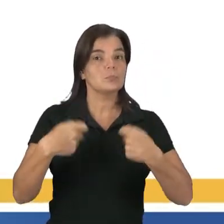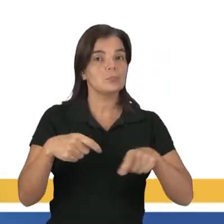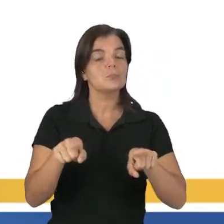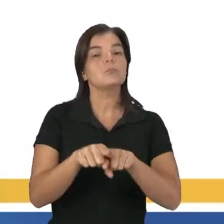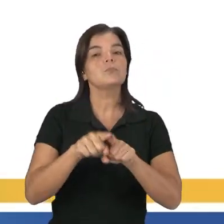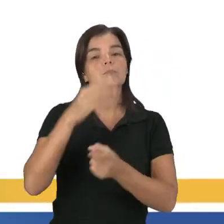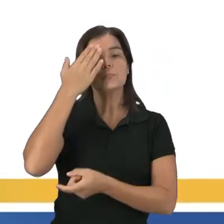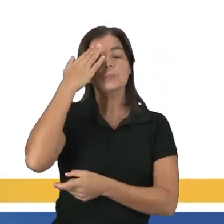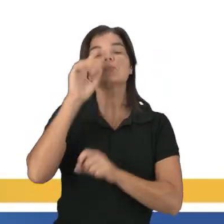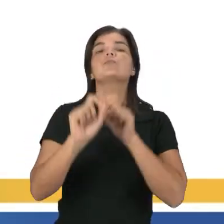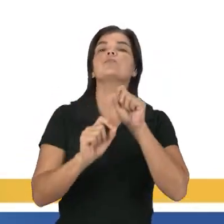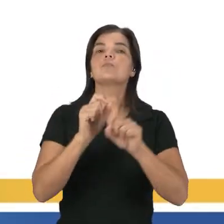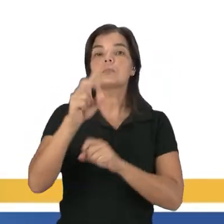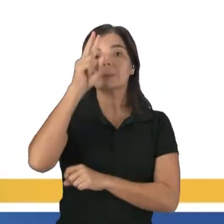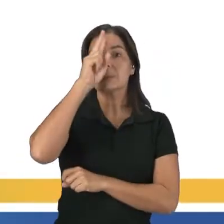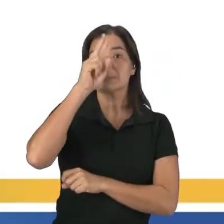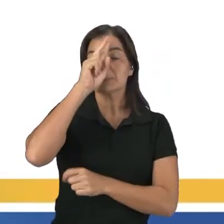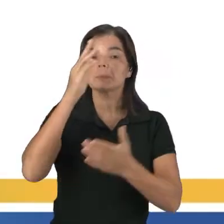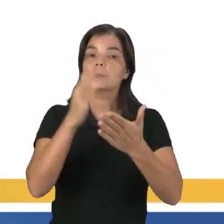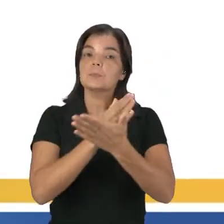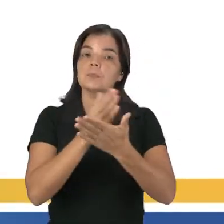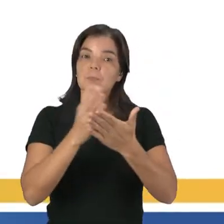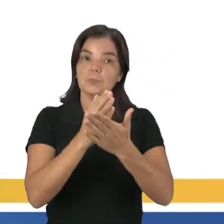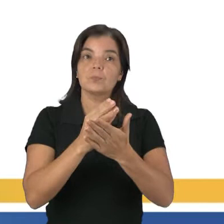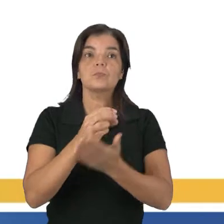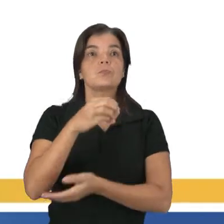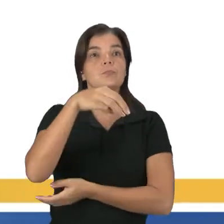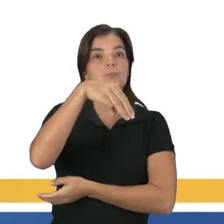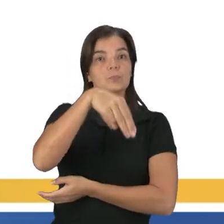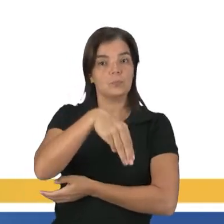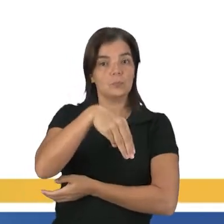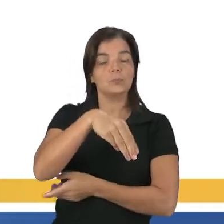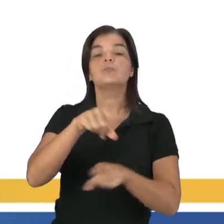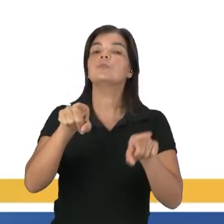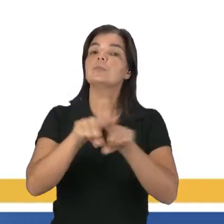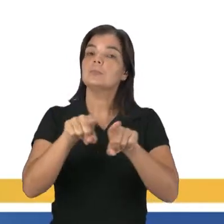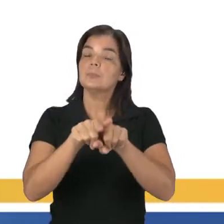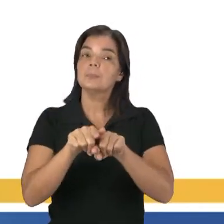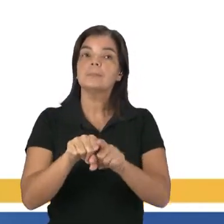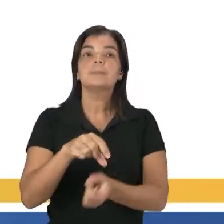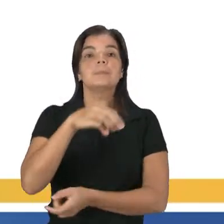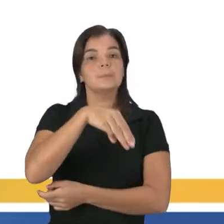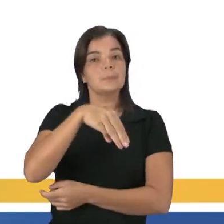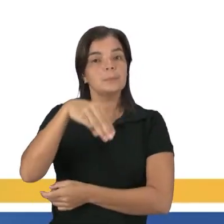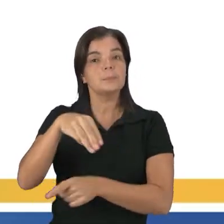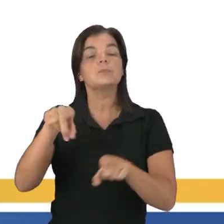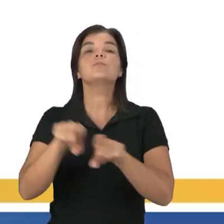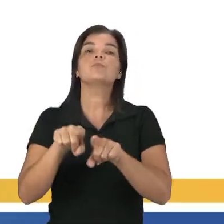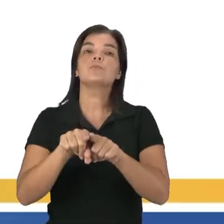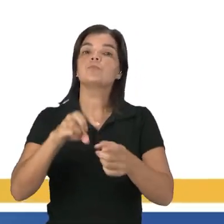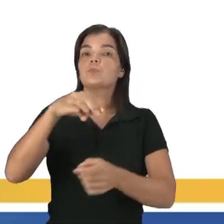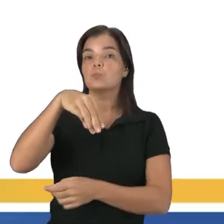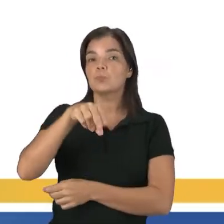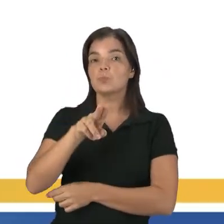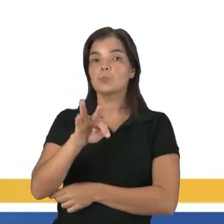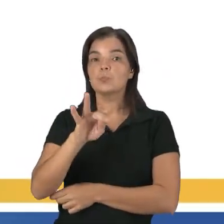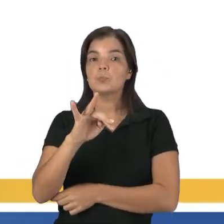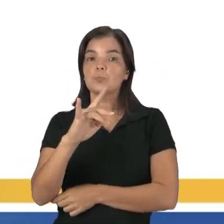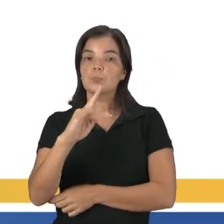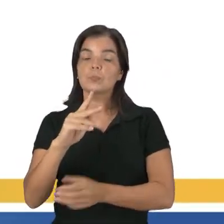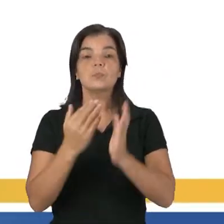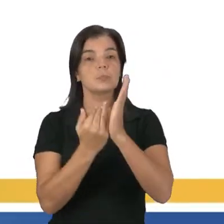gente compreender e lembrar alguns múltiplos e submúltiplos, né? Múltiplos quer dizer